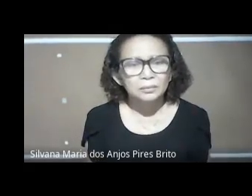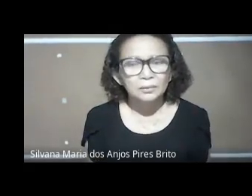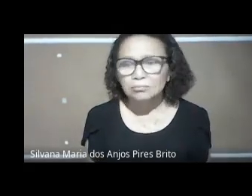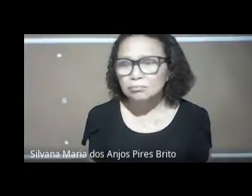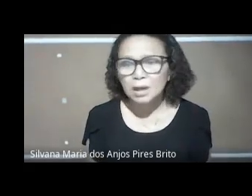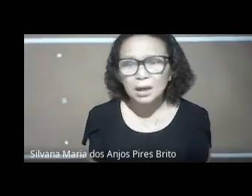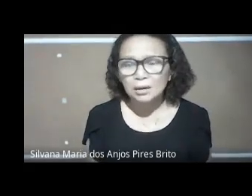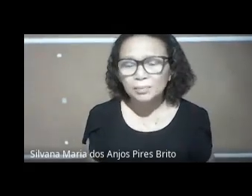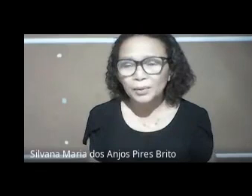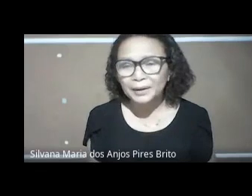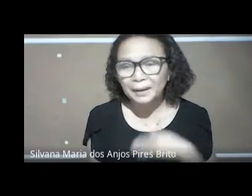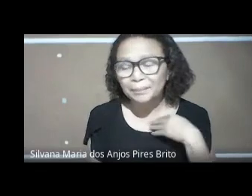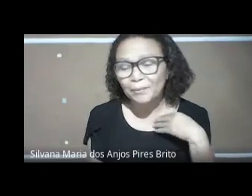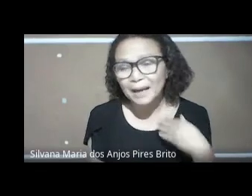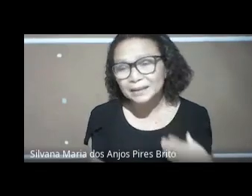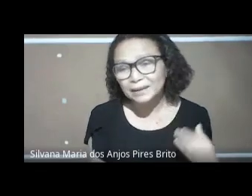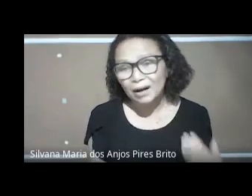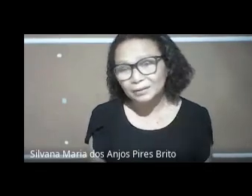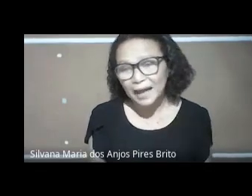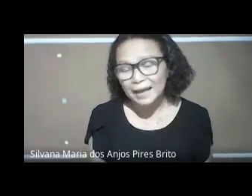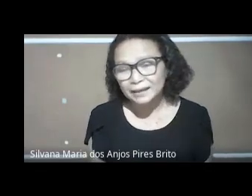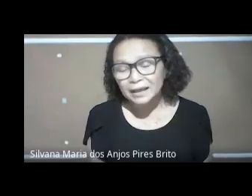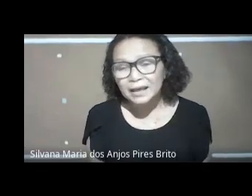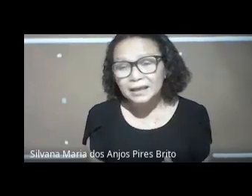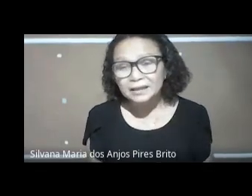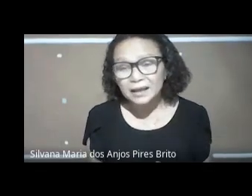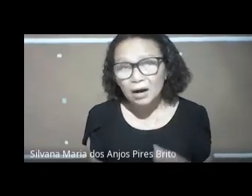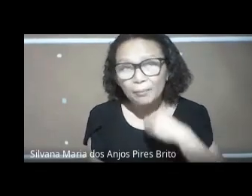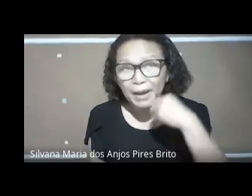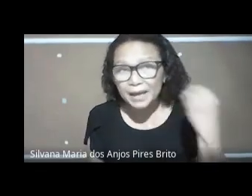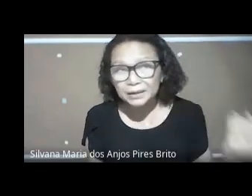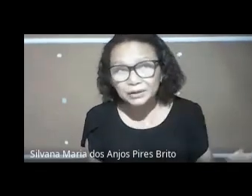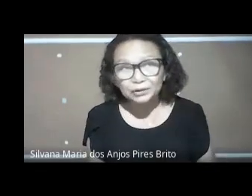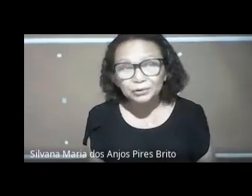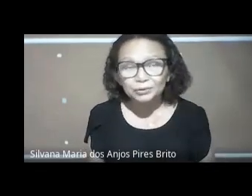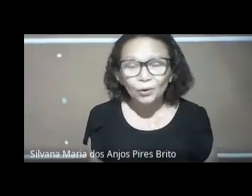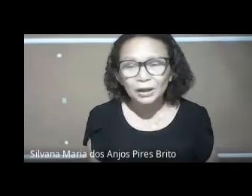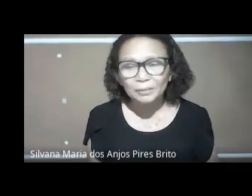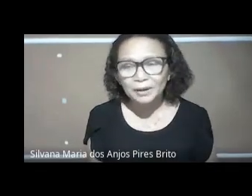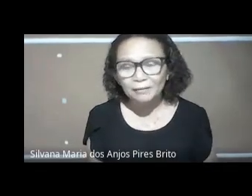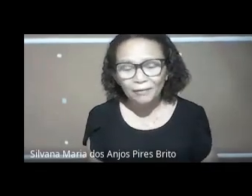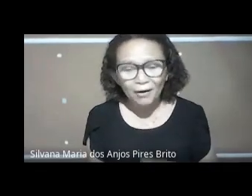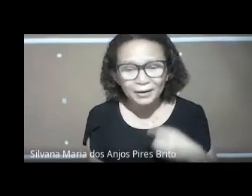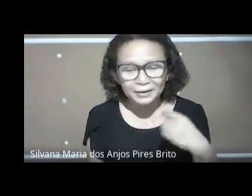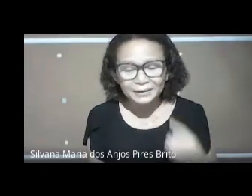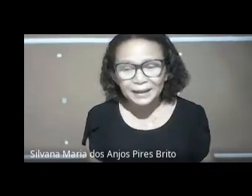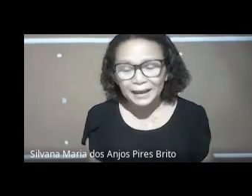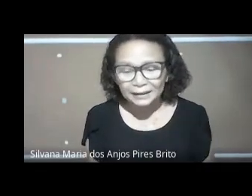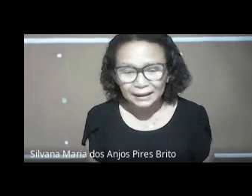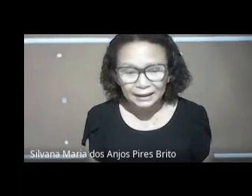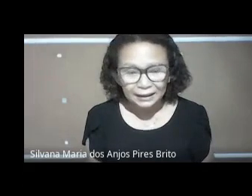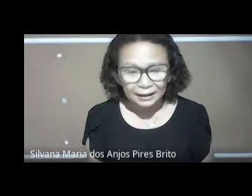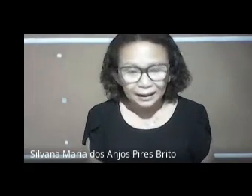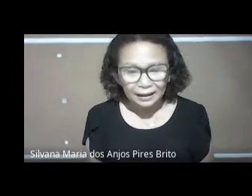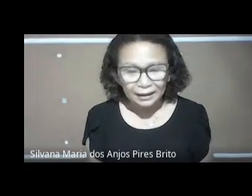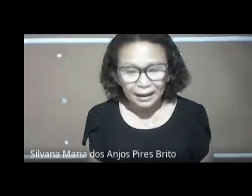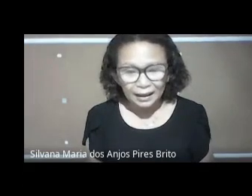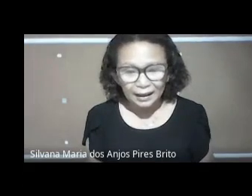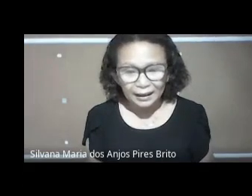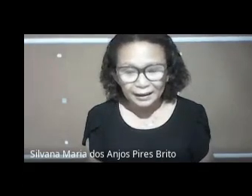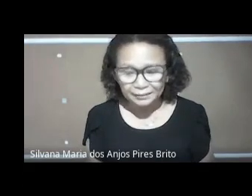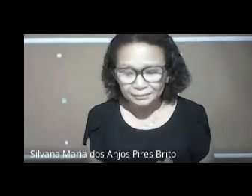Não. Não, porque por mais que eu altere, aumente o tom da minha voz, né?